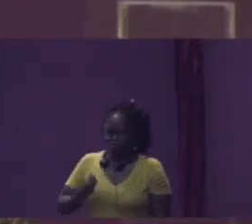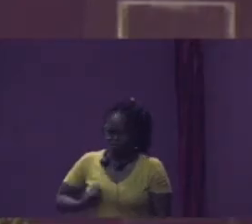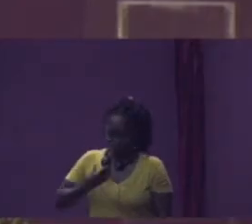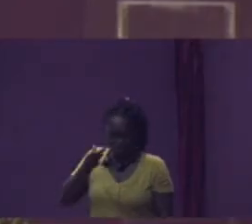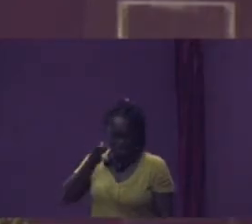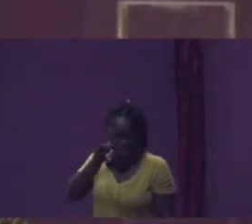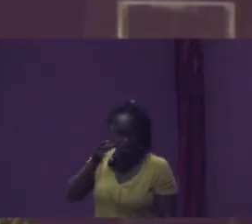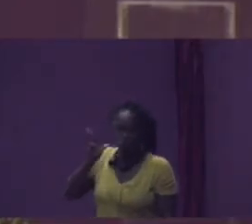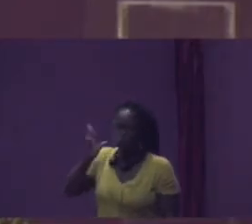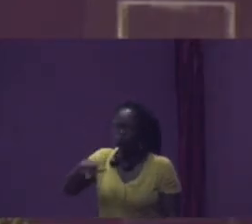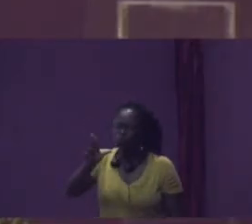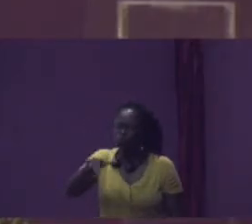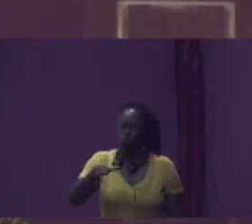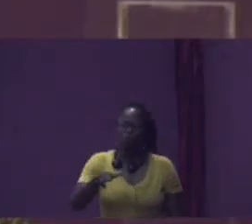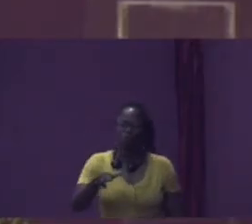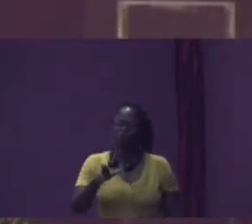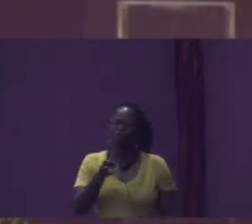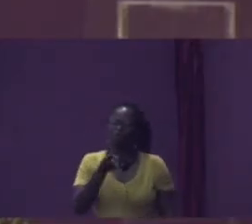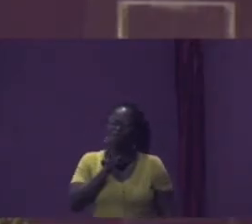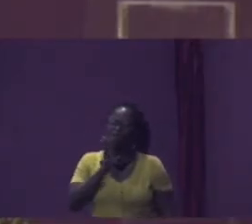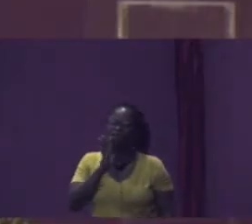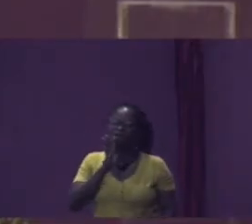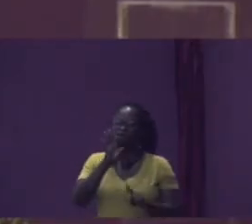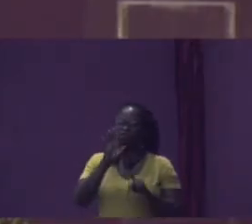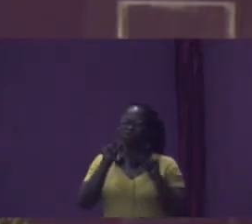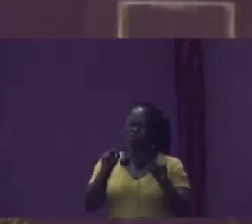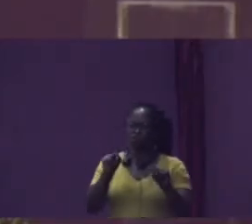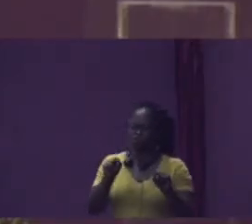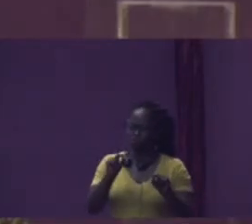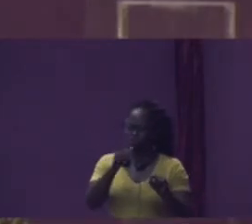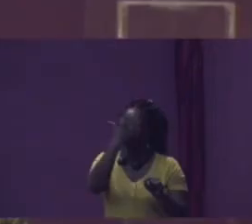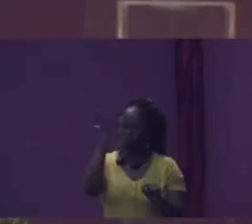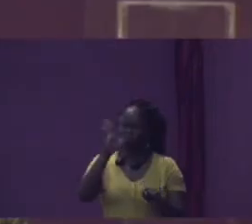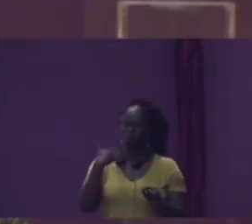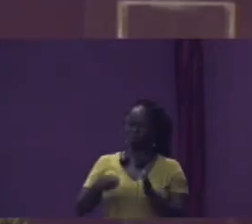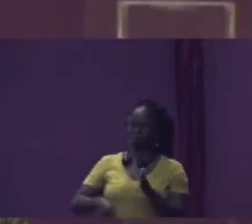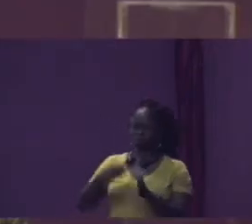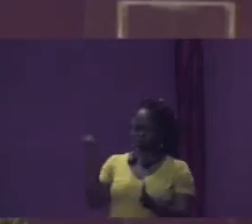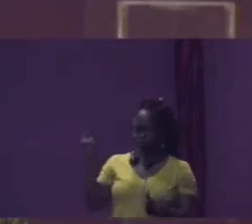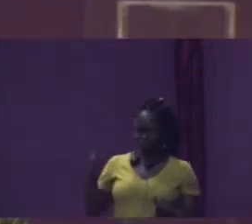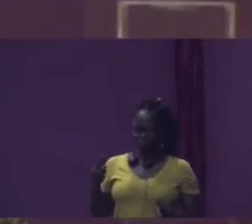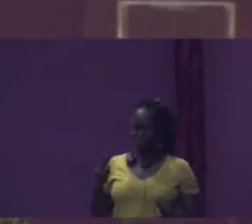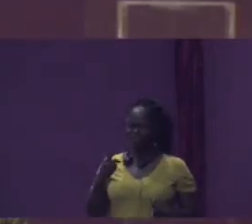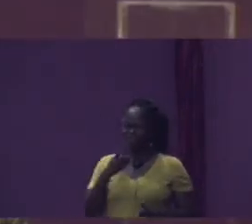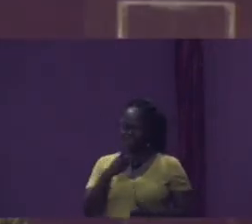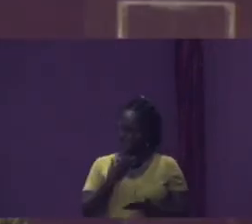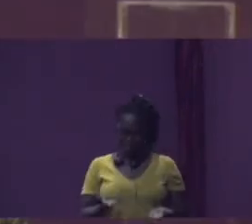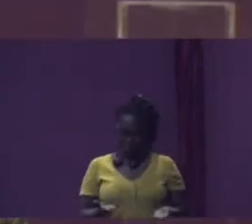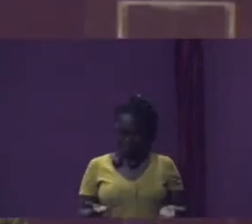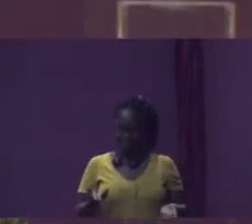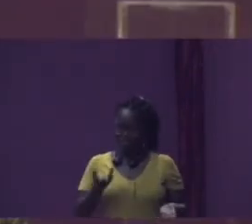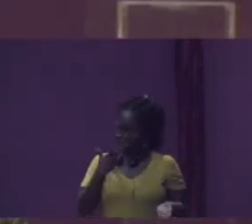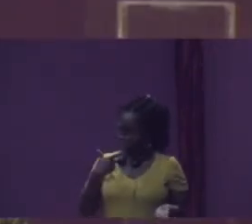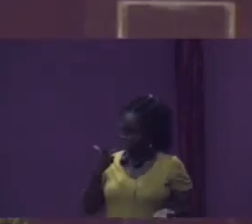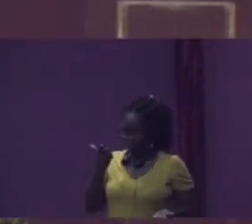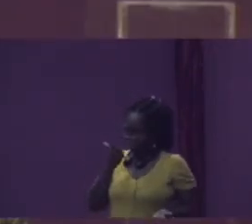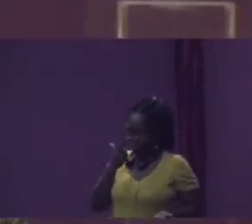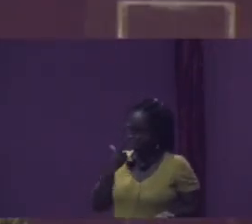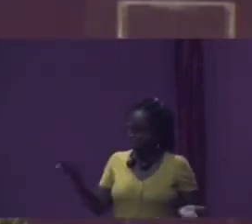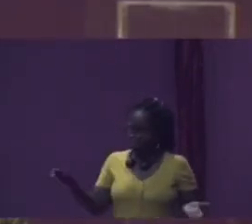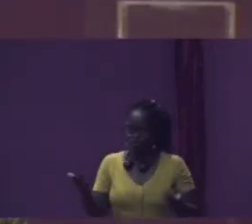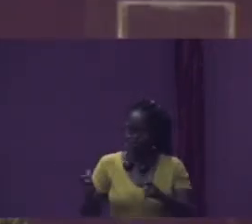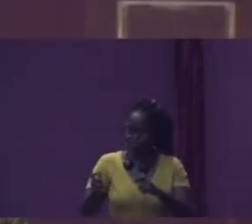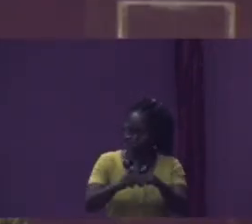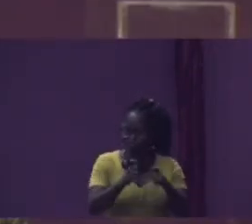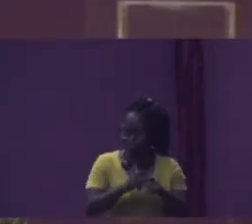cesariana. Se não me engano, hoje Janaína tinha uma fala também muito semelhante. Eu faço uma medicina muito como eu acho que deva ser. Eu não